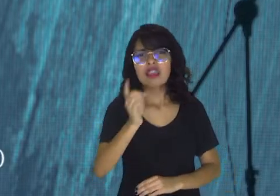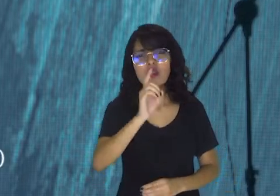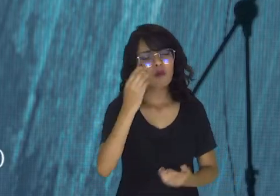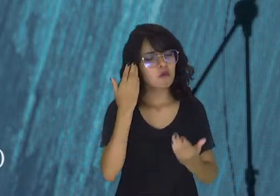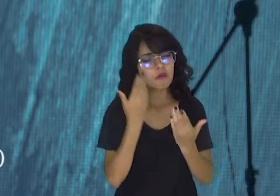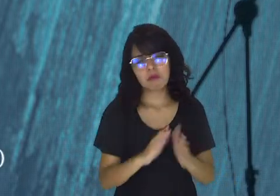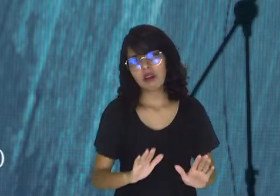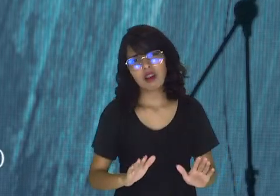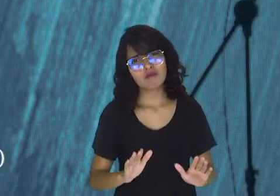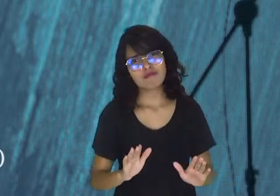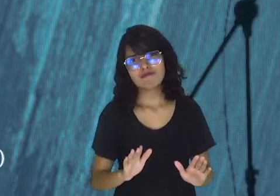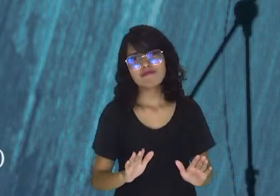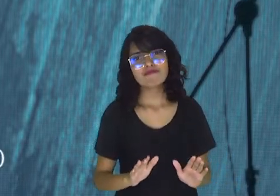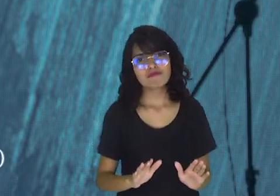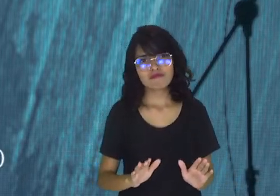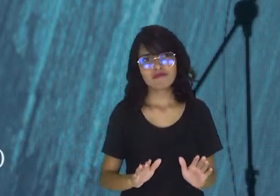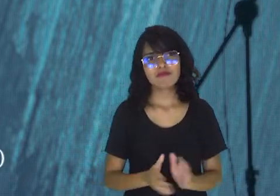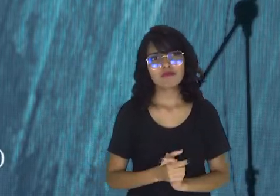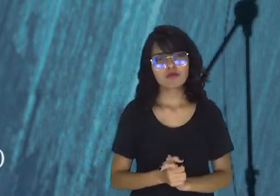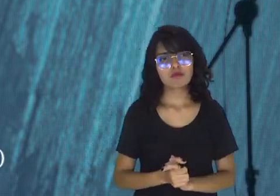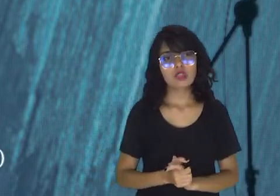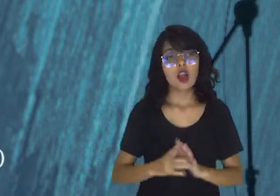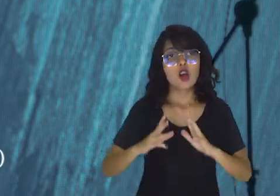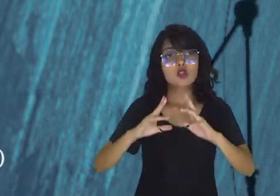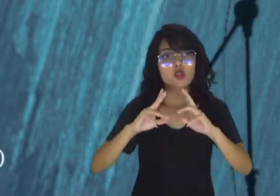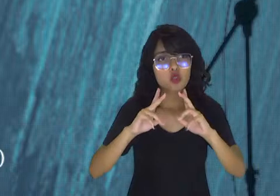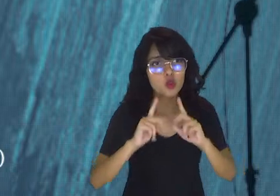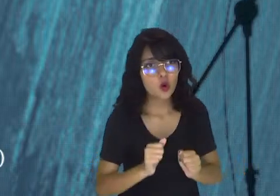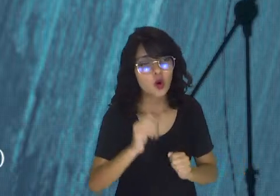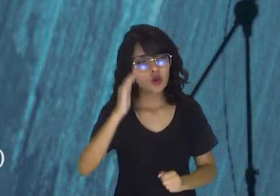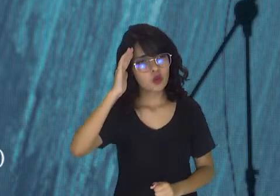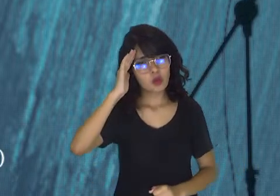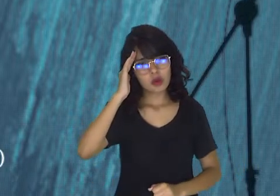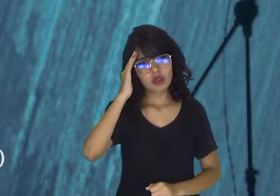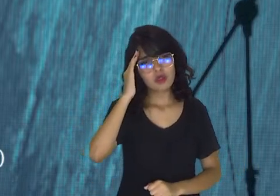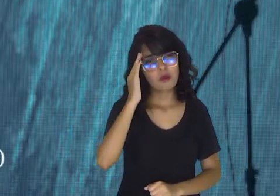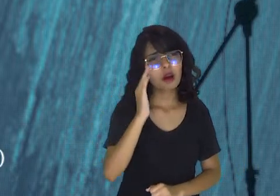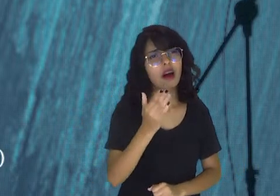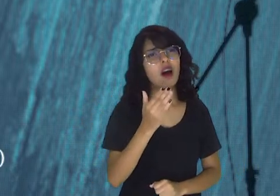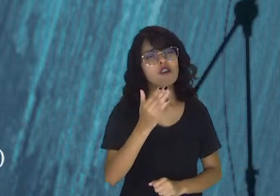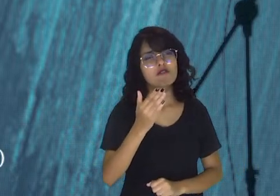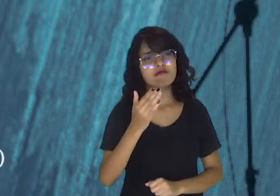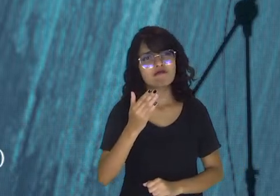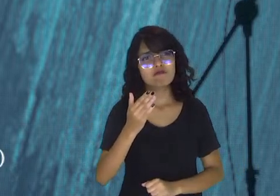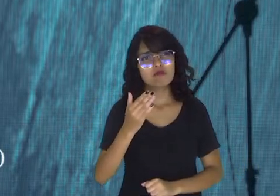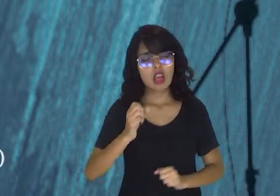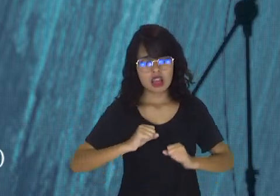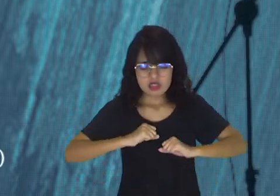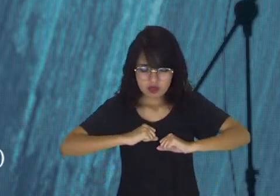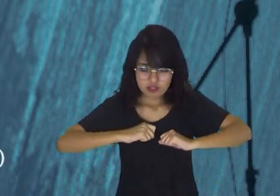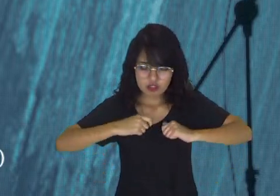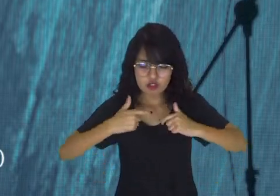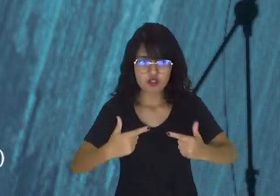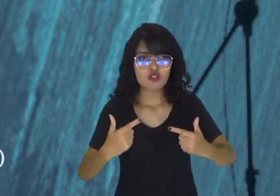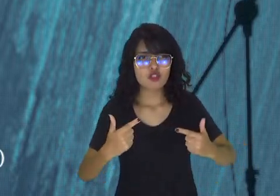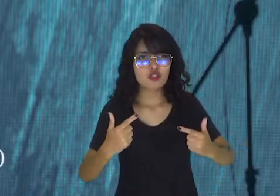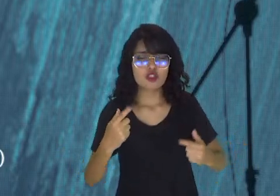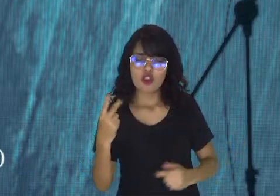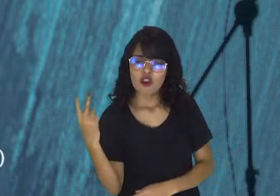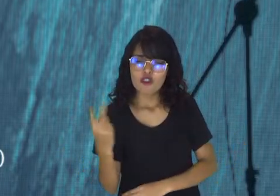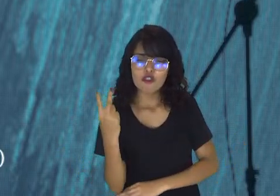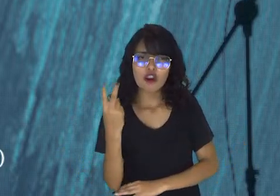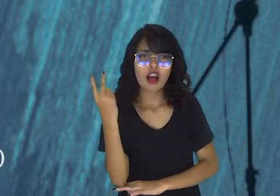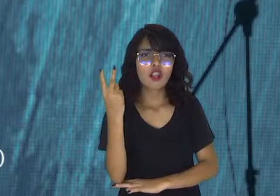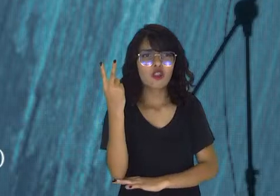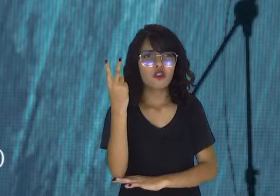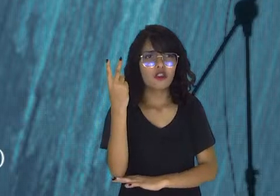princípios, as nossas práticas, os nossos valores e as nossas prioridades. E